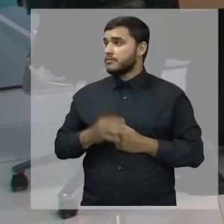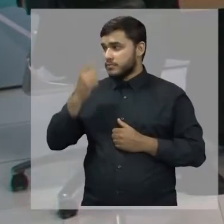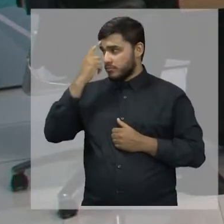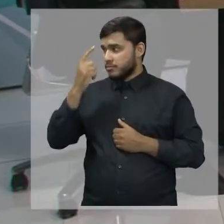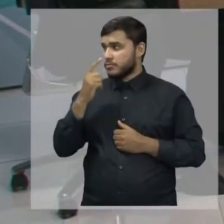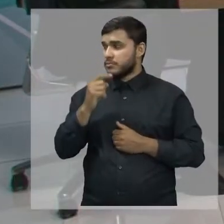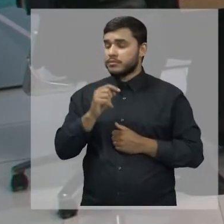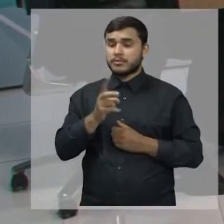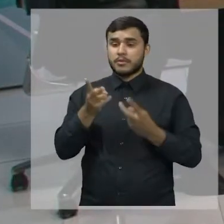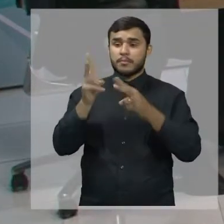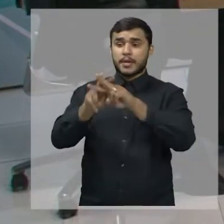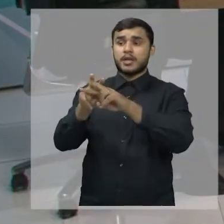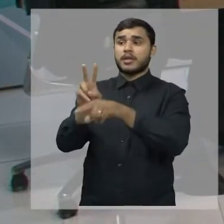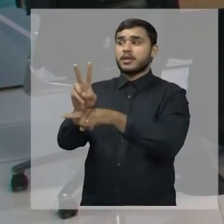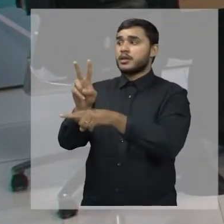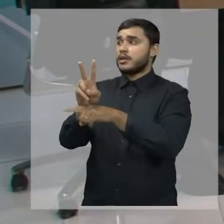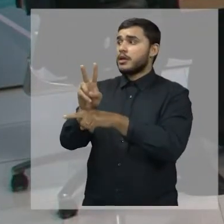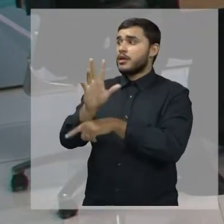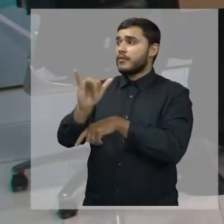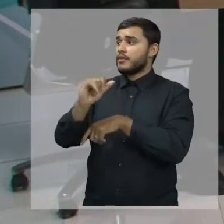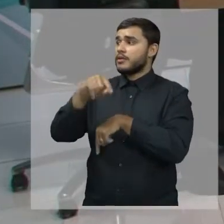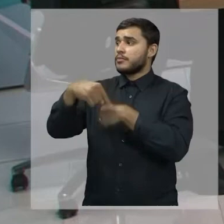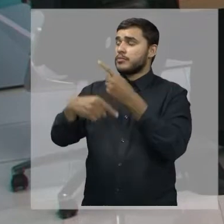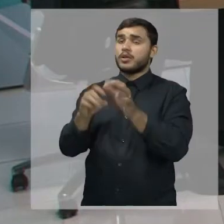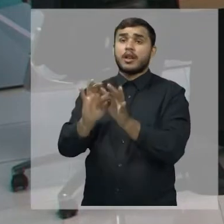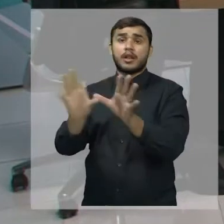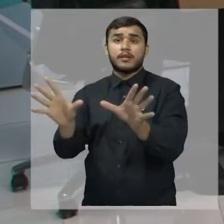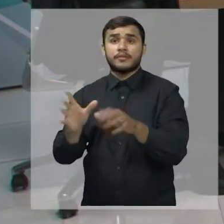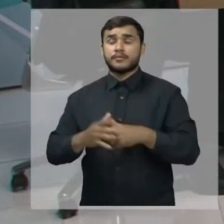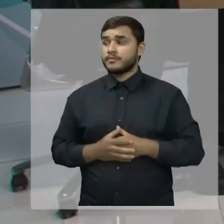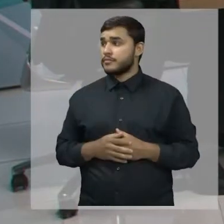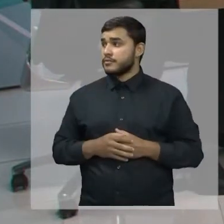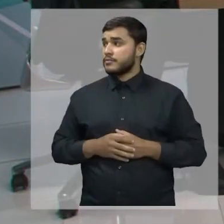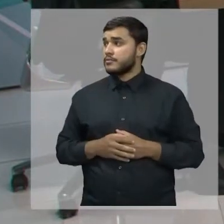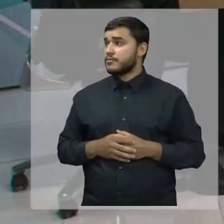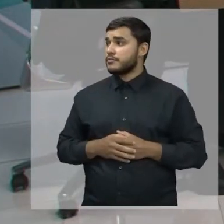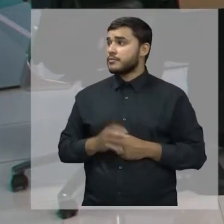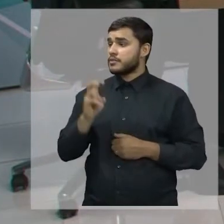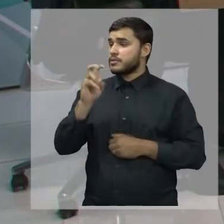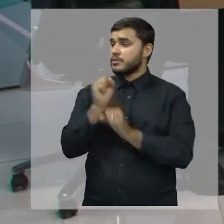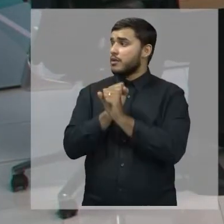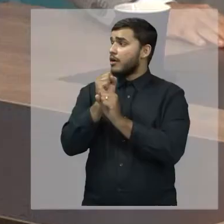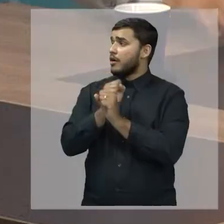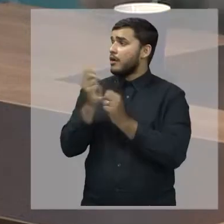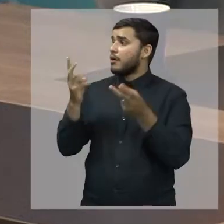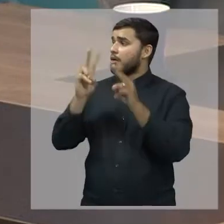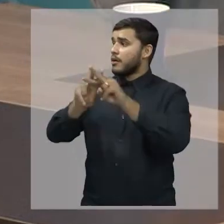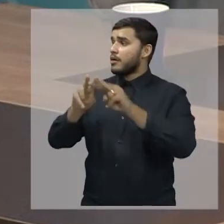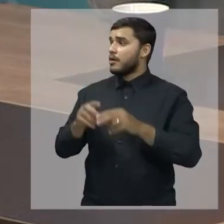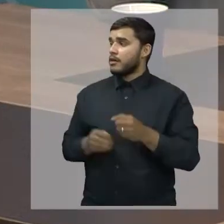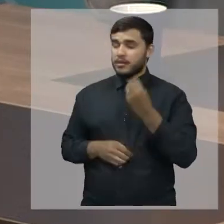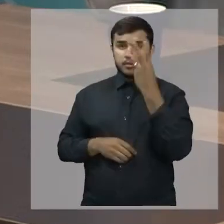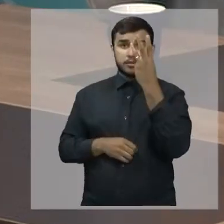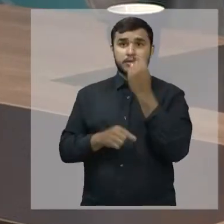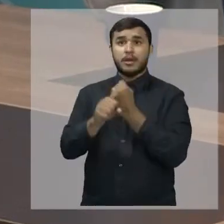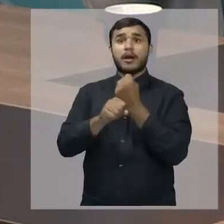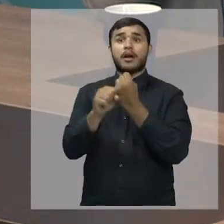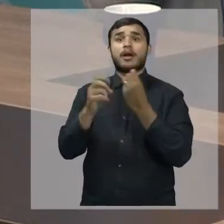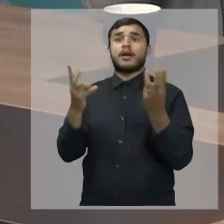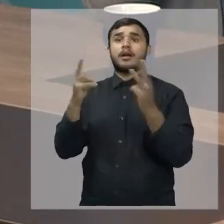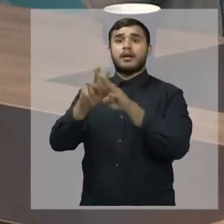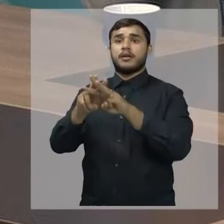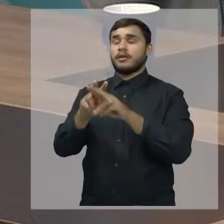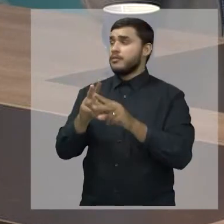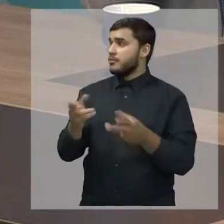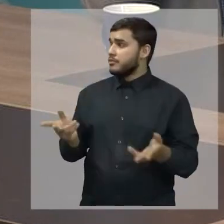que ele vai ser relaxado. Prisão preventiva depois do Moro virou 5 anos, virou prisão. Mas aí agora, 3 anos mas por que ele fazia? Ele